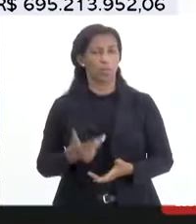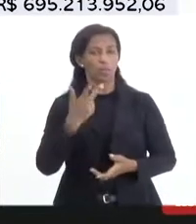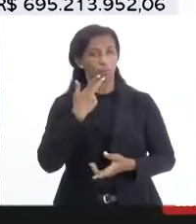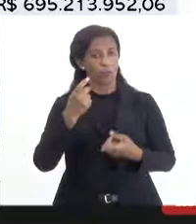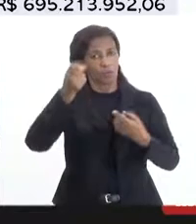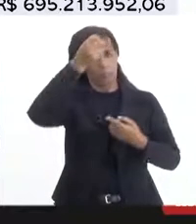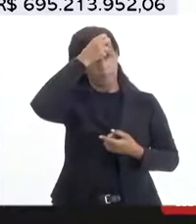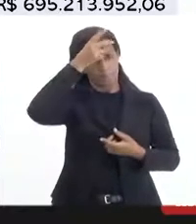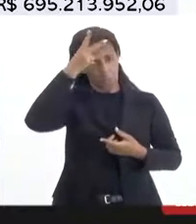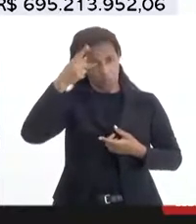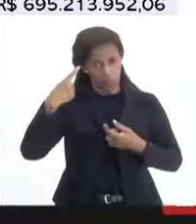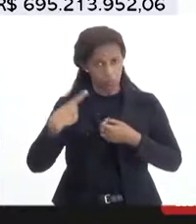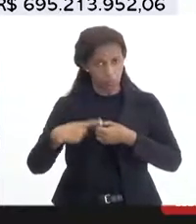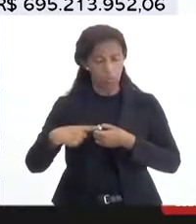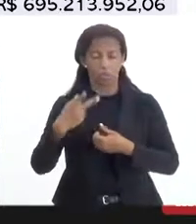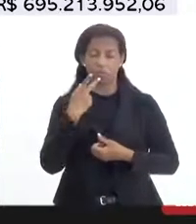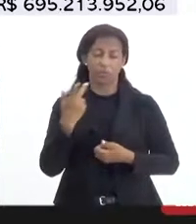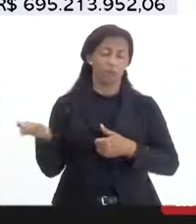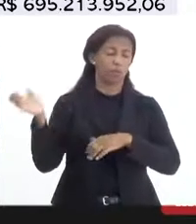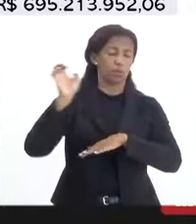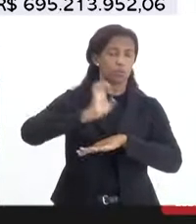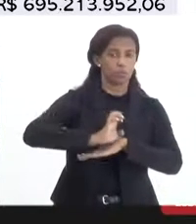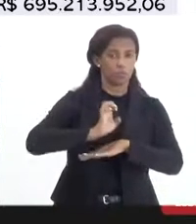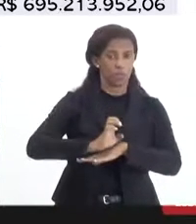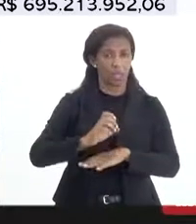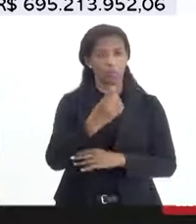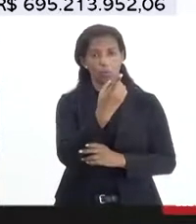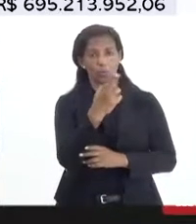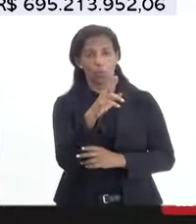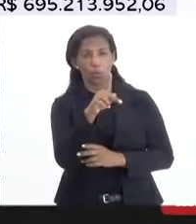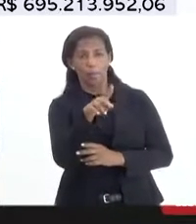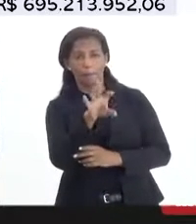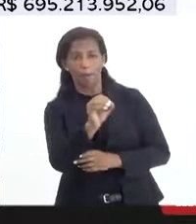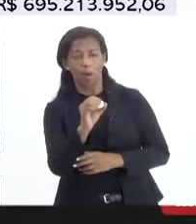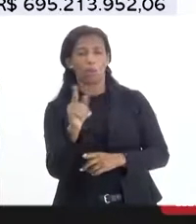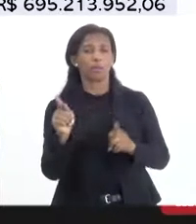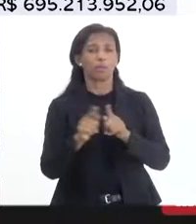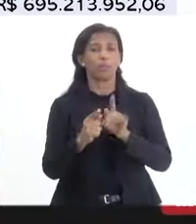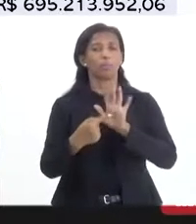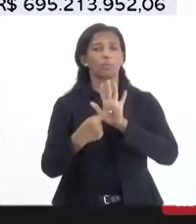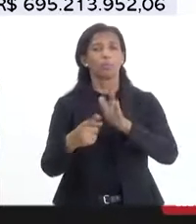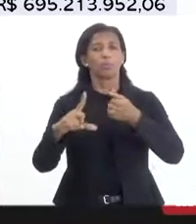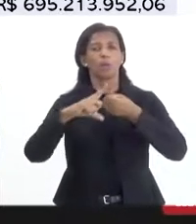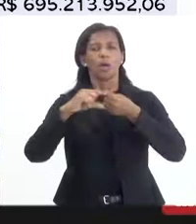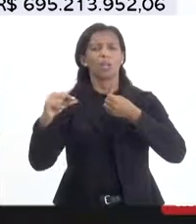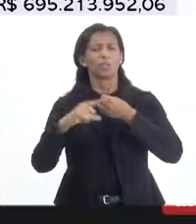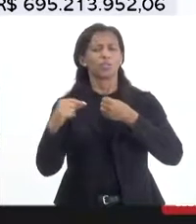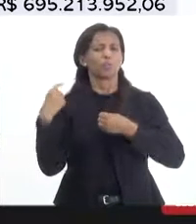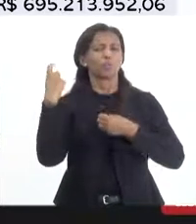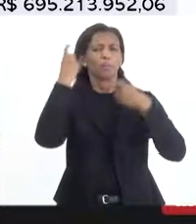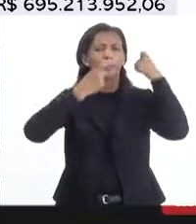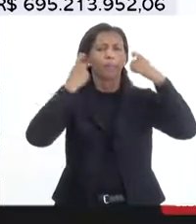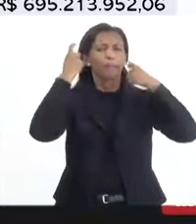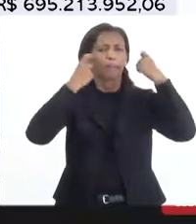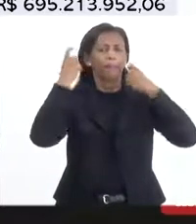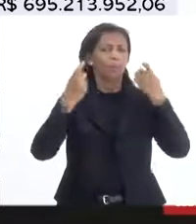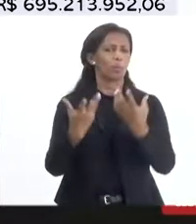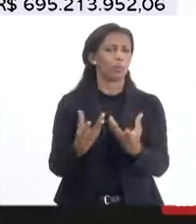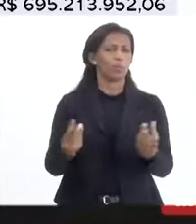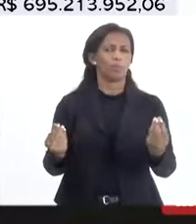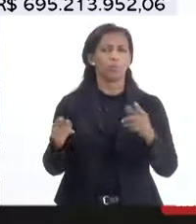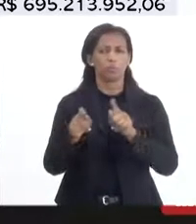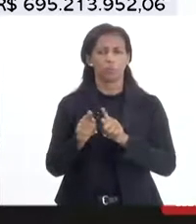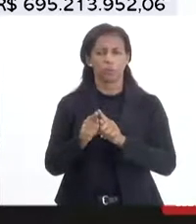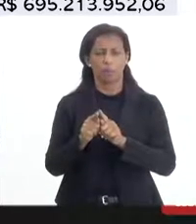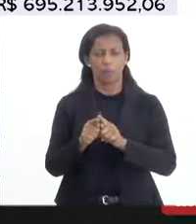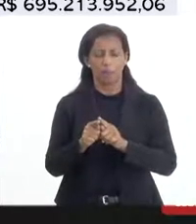externando preocupação com o Estado. E aí o Dr. Paulo Henrique mostrou um artigo também aqui, deputados, que nos preocupa muito. Que na Ramp 12 tem o artigo 35, acho que é o